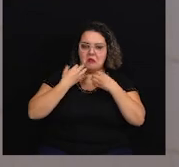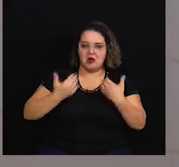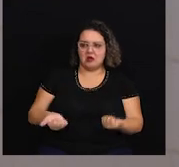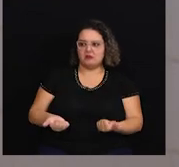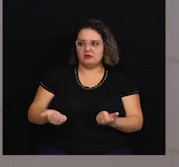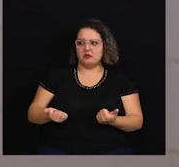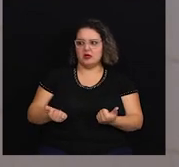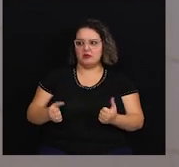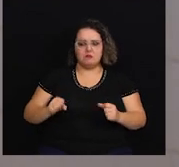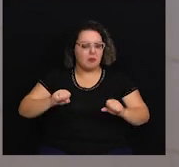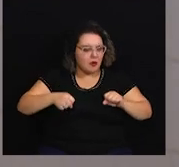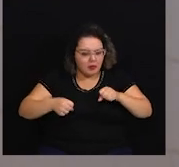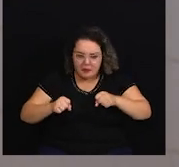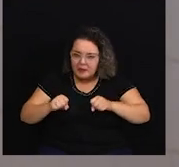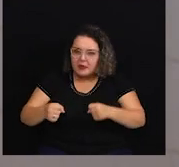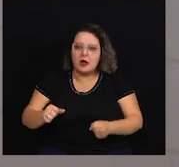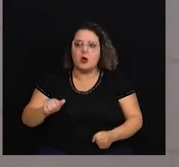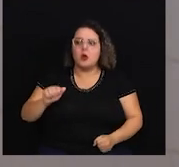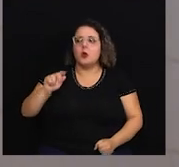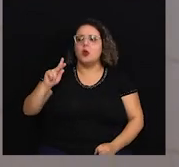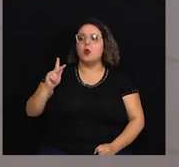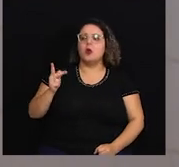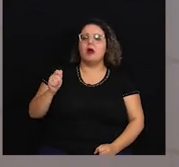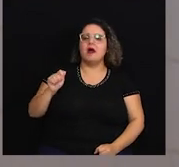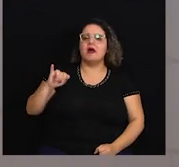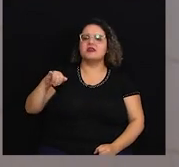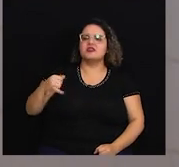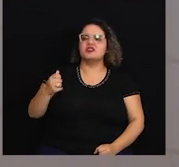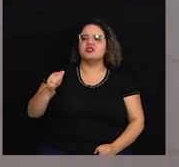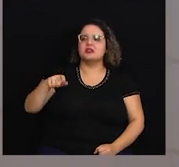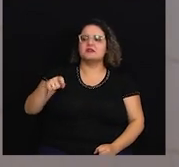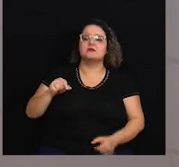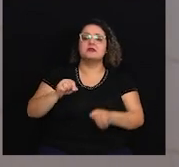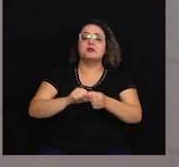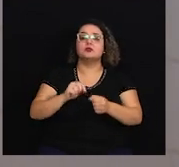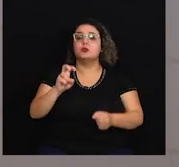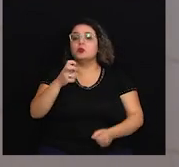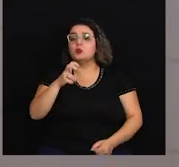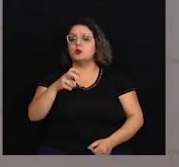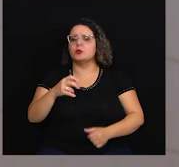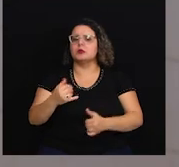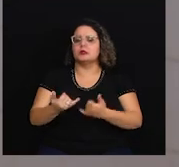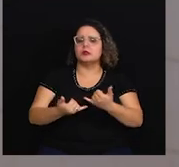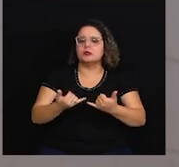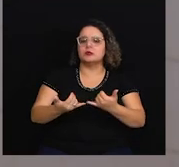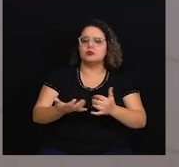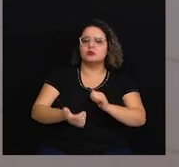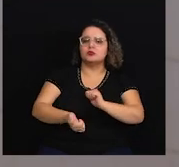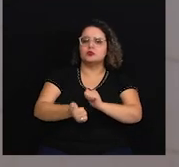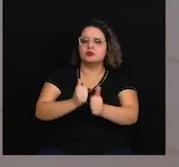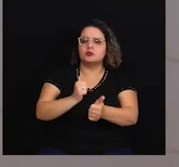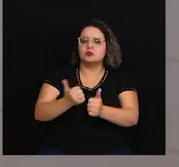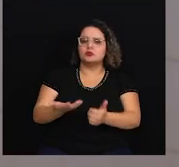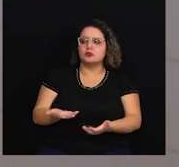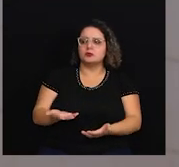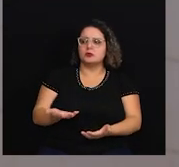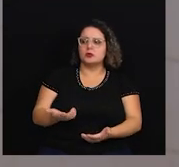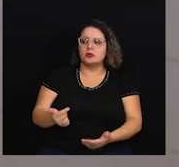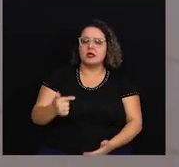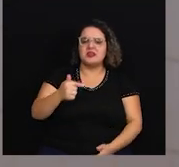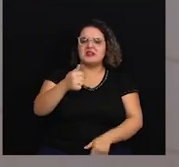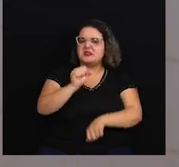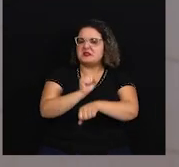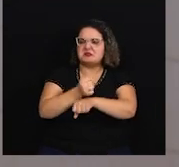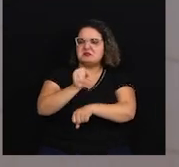brigando tudo só sei que a Jackson estava tô fazendo até o fim do jogo 17 segundos para